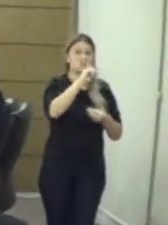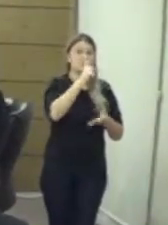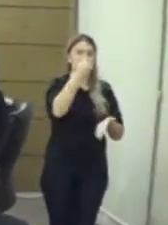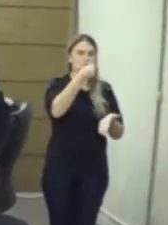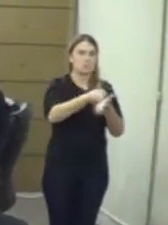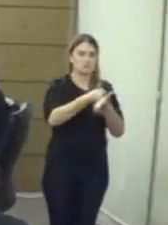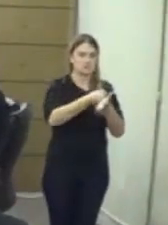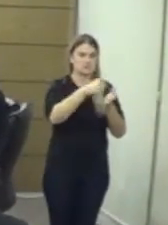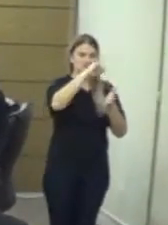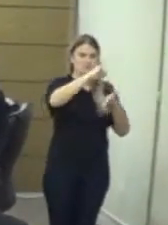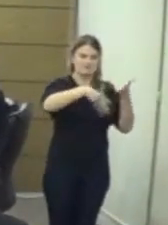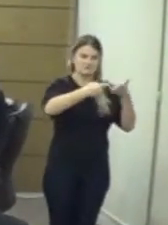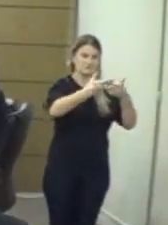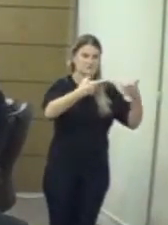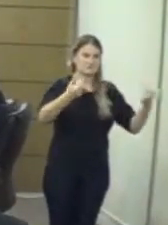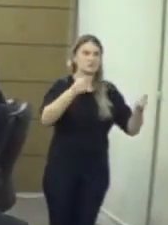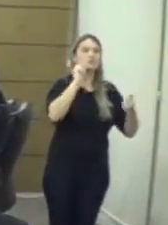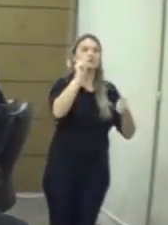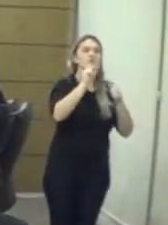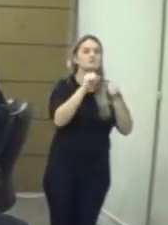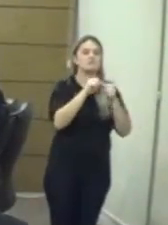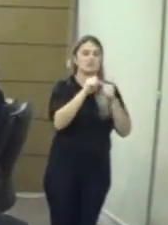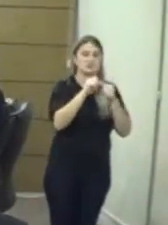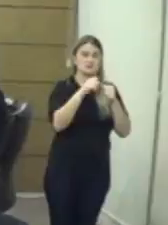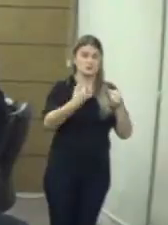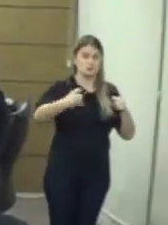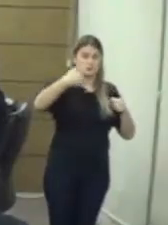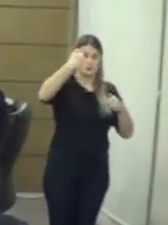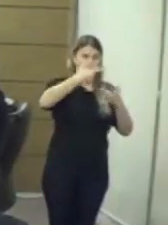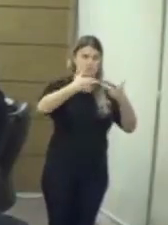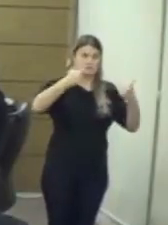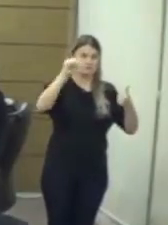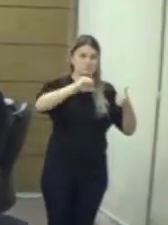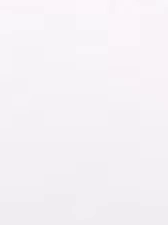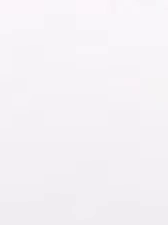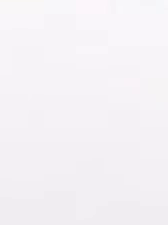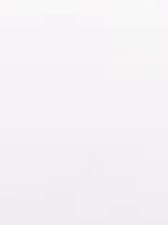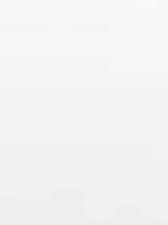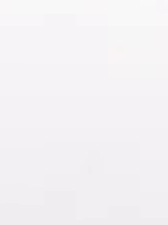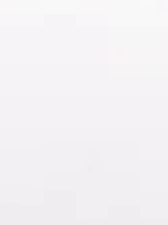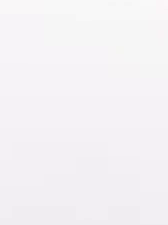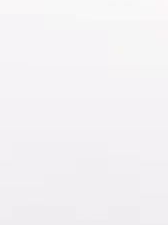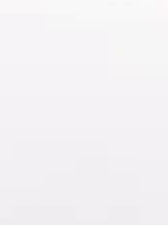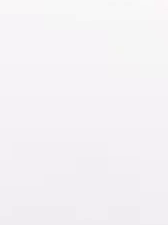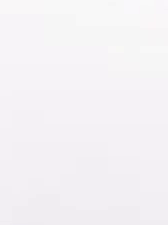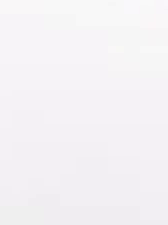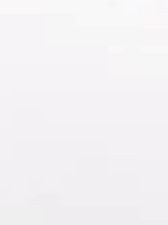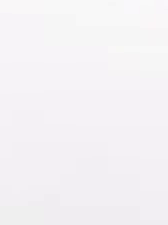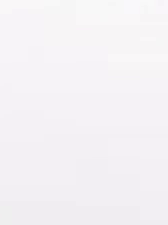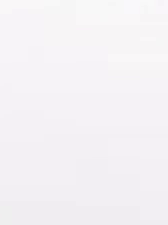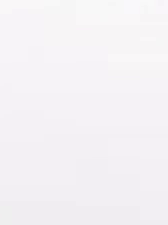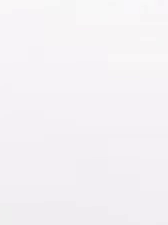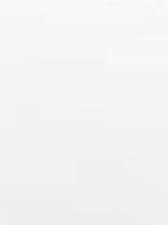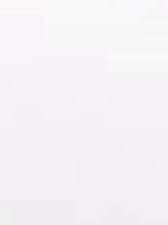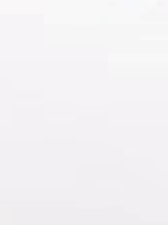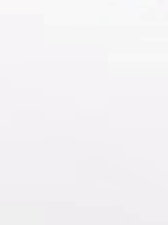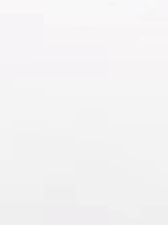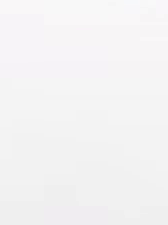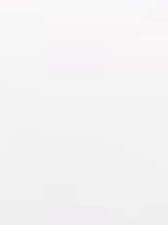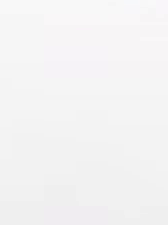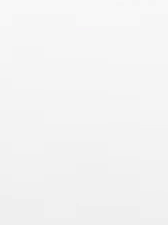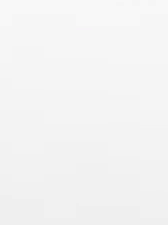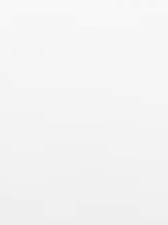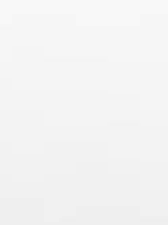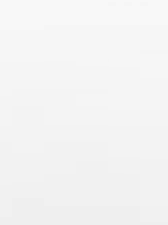no confisco possível que eles fazem infelizmente é um desmando miss brasil ea cielo pai deu aqui no cecap como renovamos todos